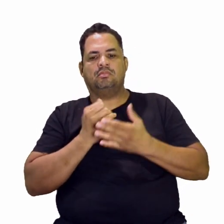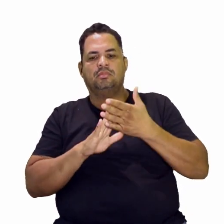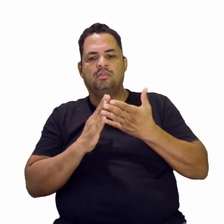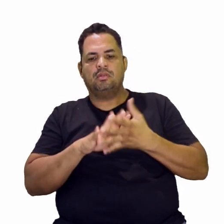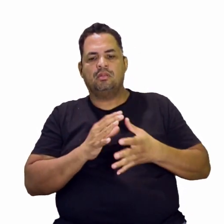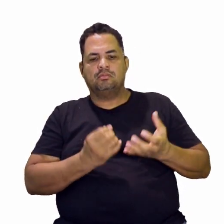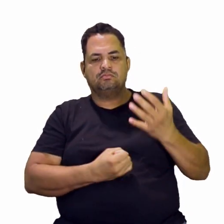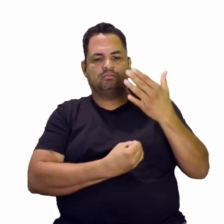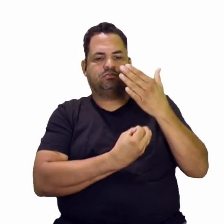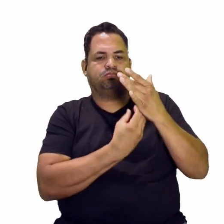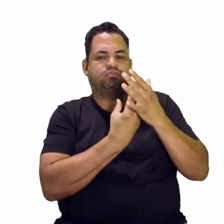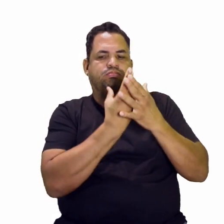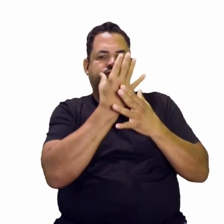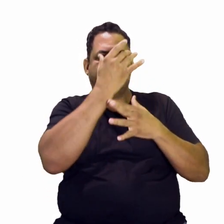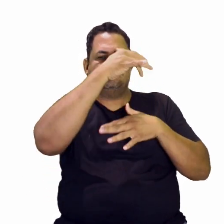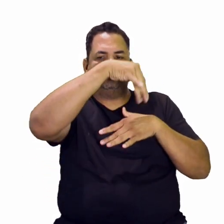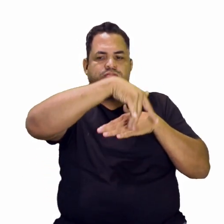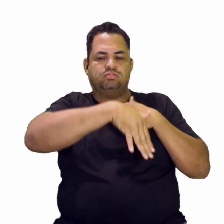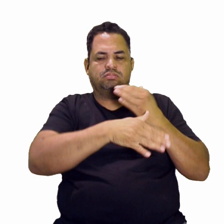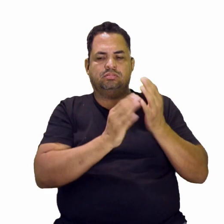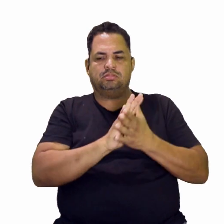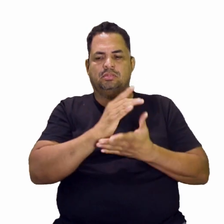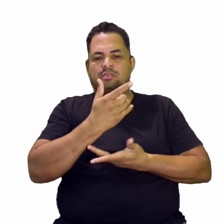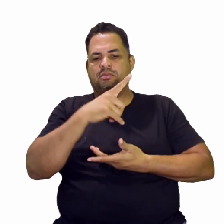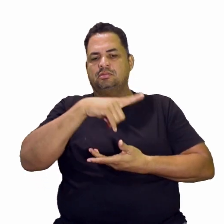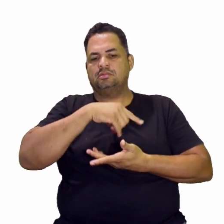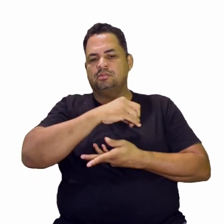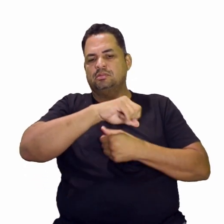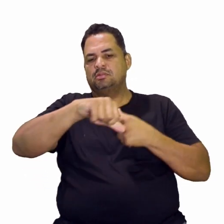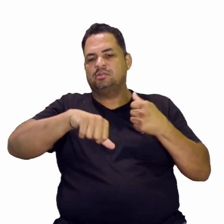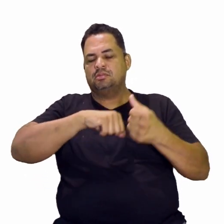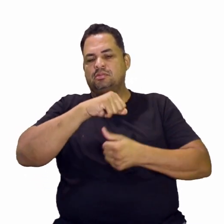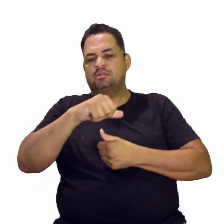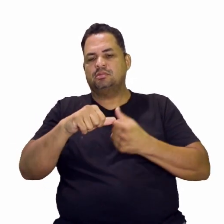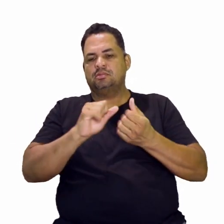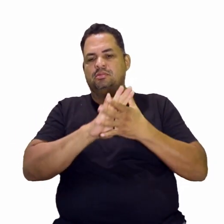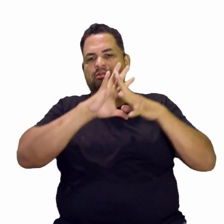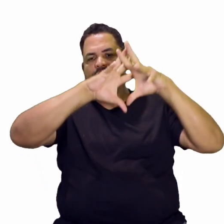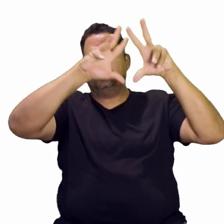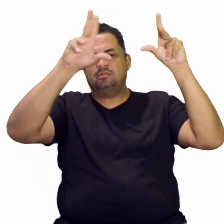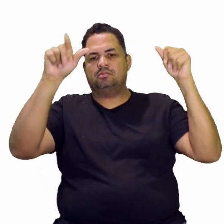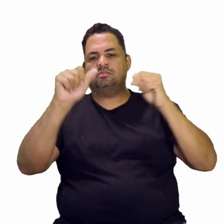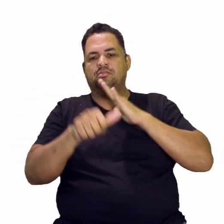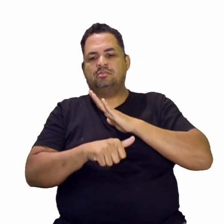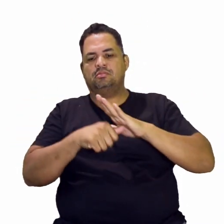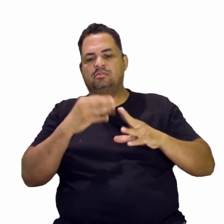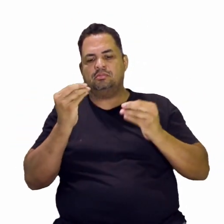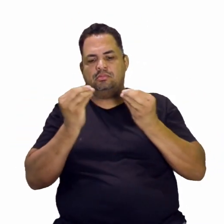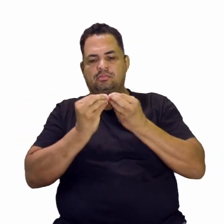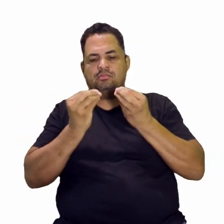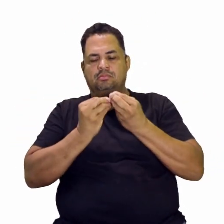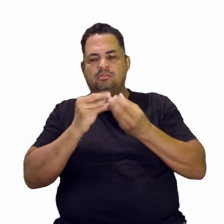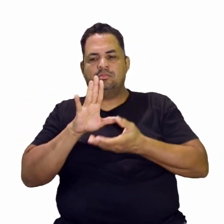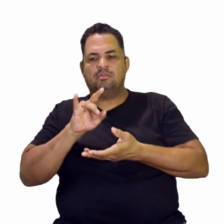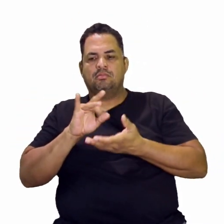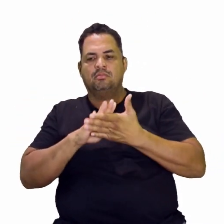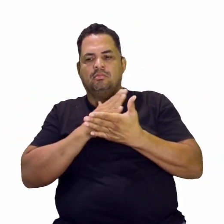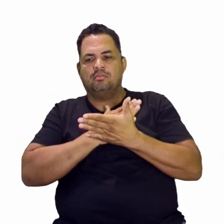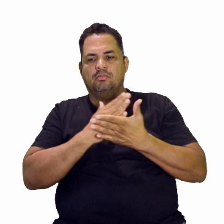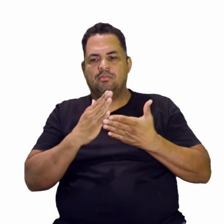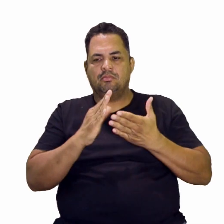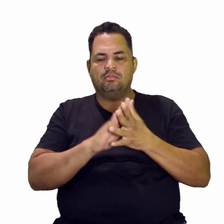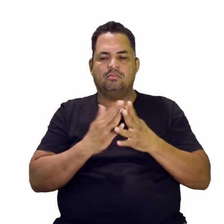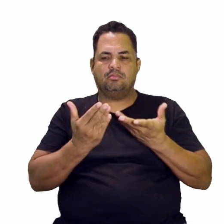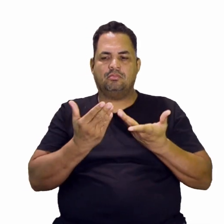dos vulcões. Houve transformações nessa atmosfera, formando as primeiras moléculas orgânicas que começaram a se acumular